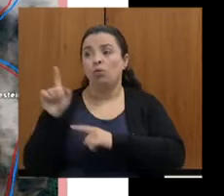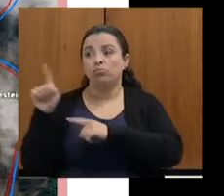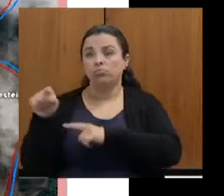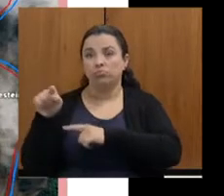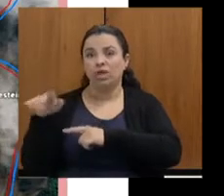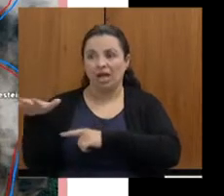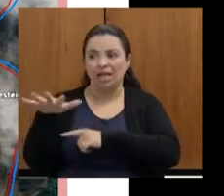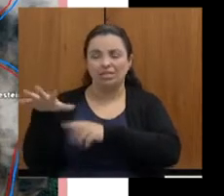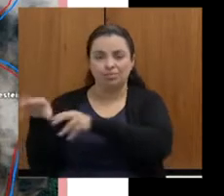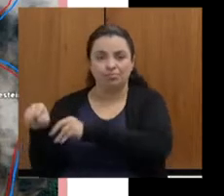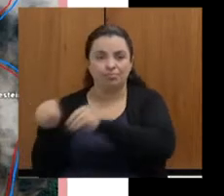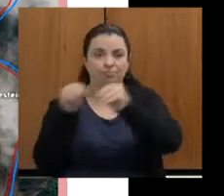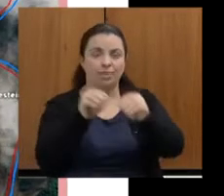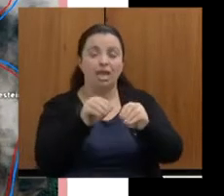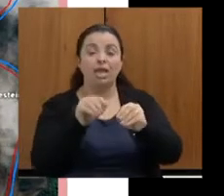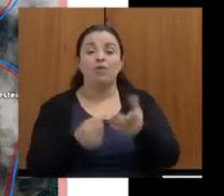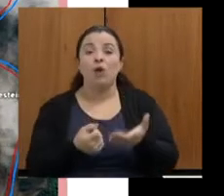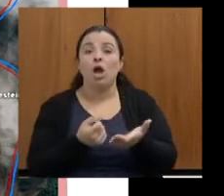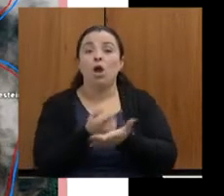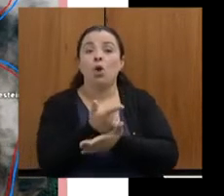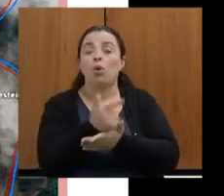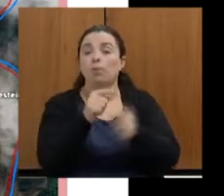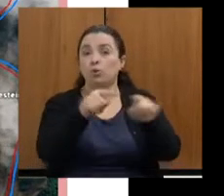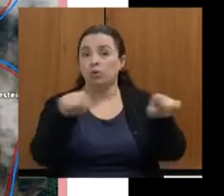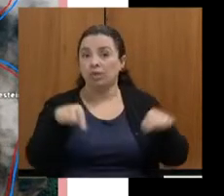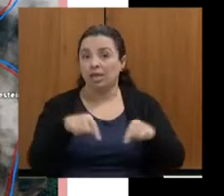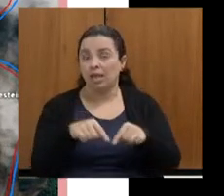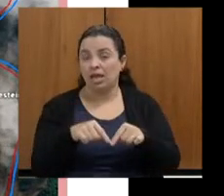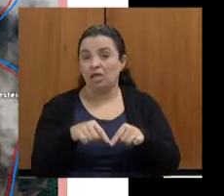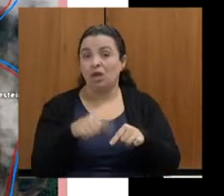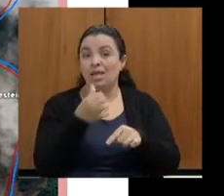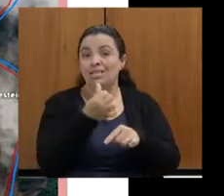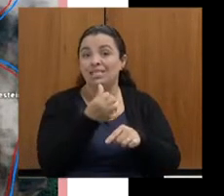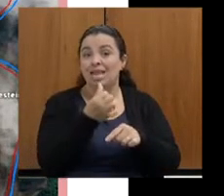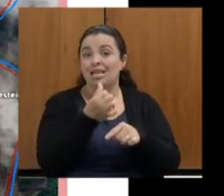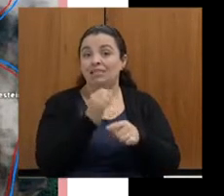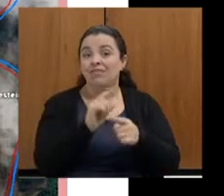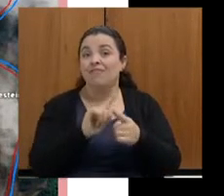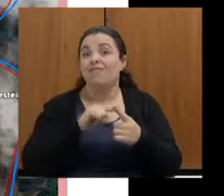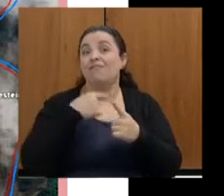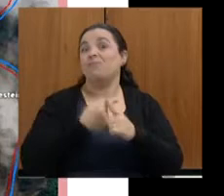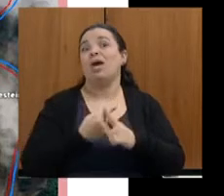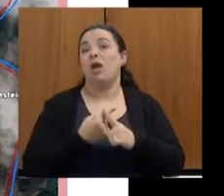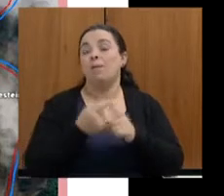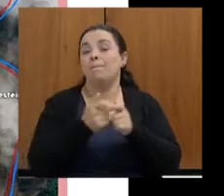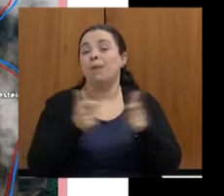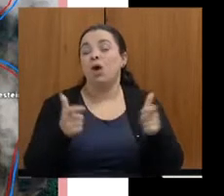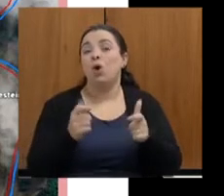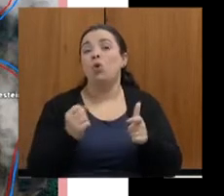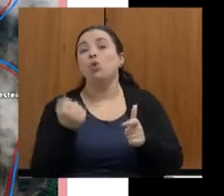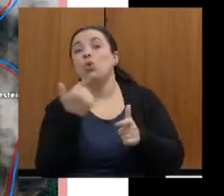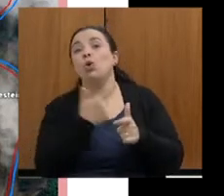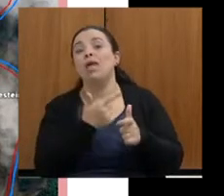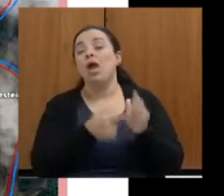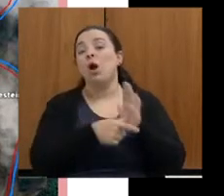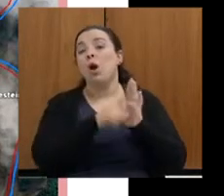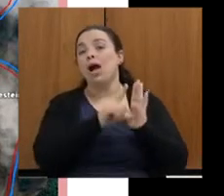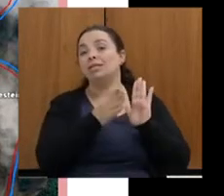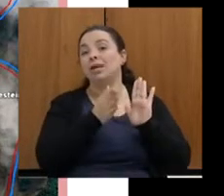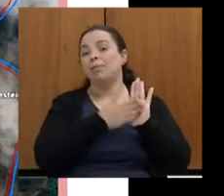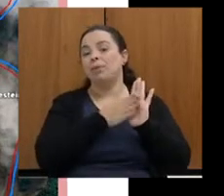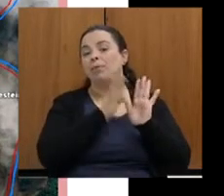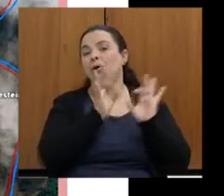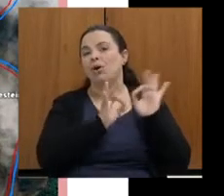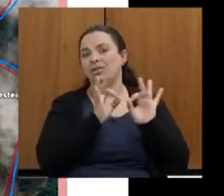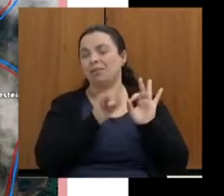Qual é seis praticamente 6 vezes maior do que tem e Inicial proposto pela agora a